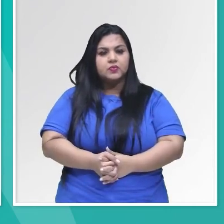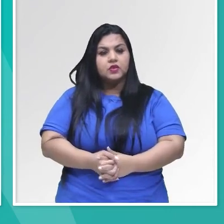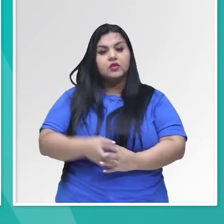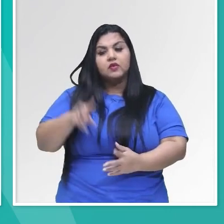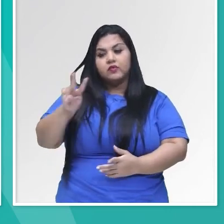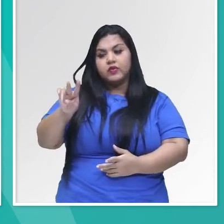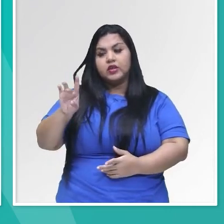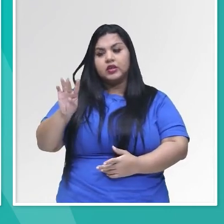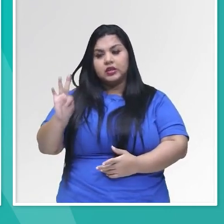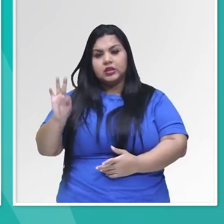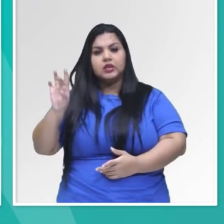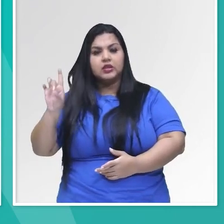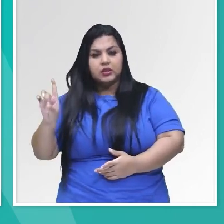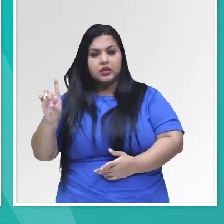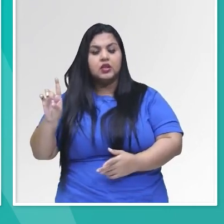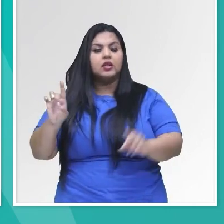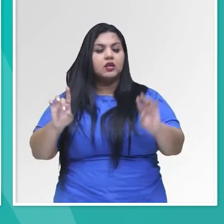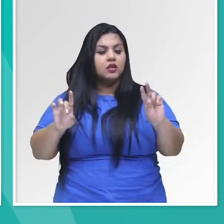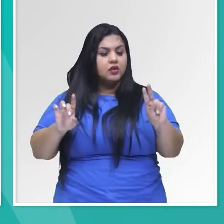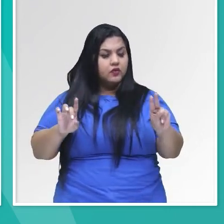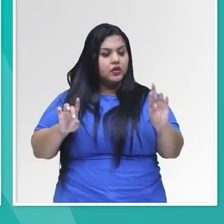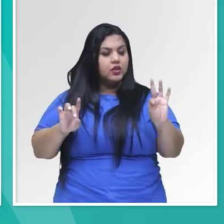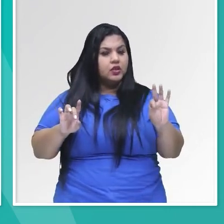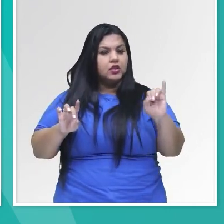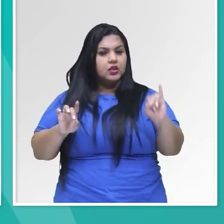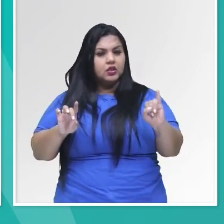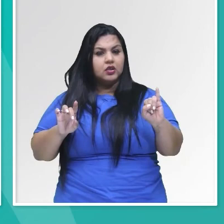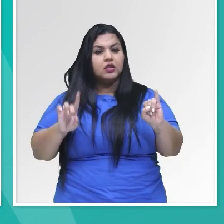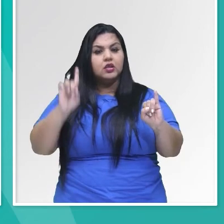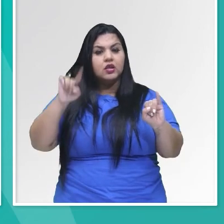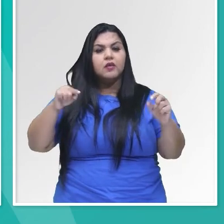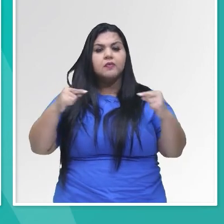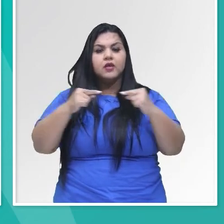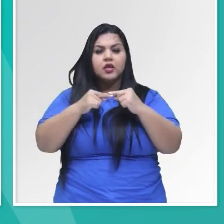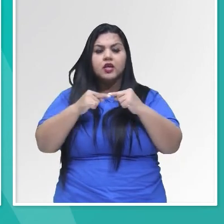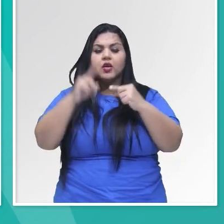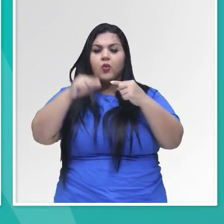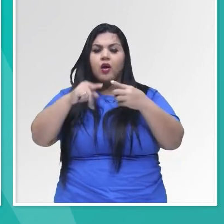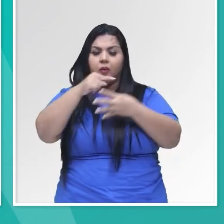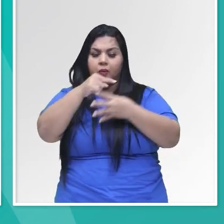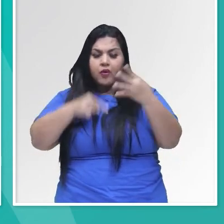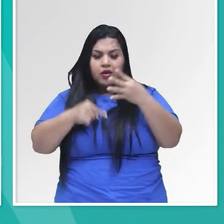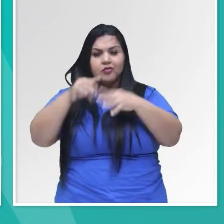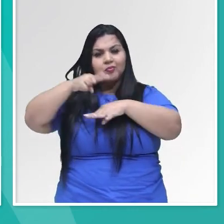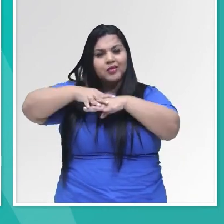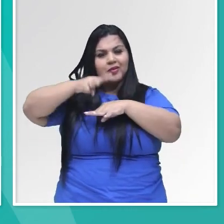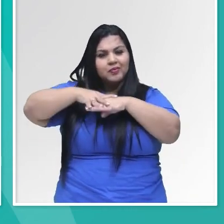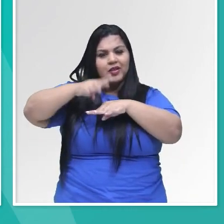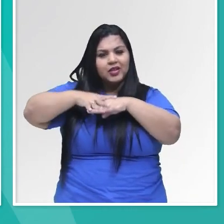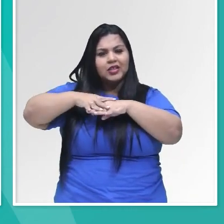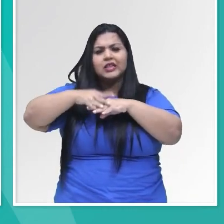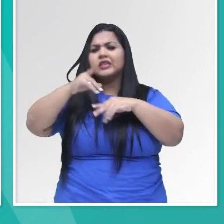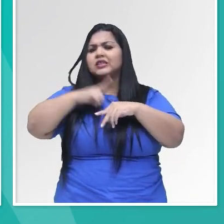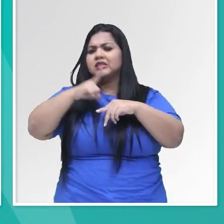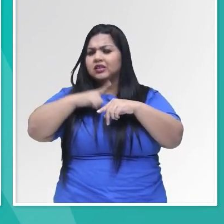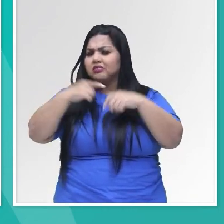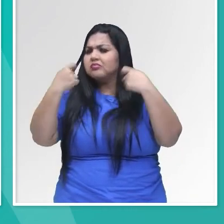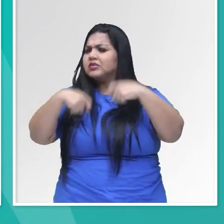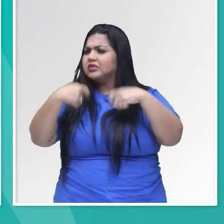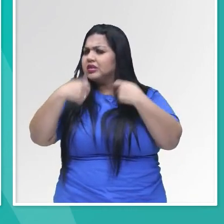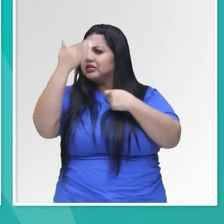VTD e VTI, eu vou te ser bem sincero, é equivalente às 4 operações na matemática. Nós temos que ter um bom